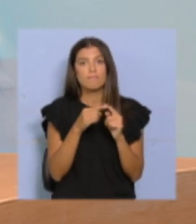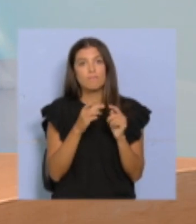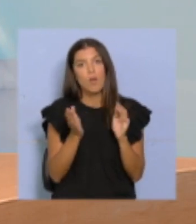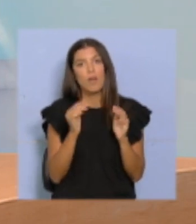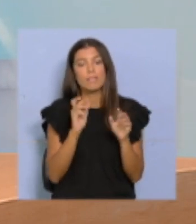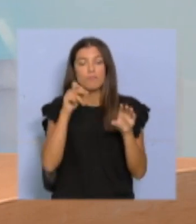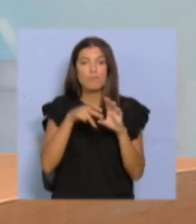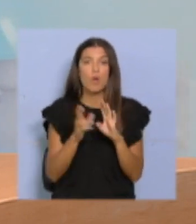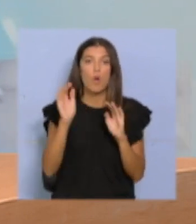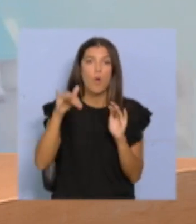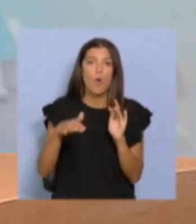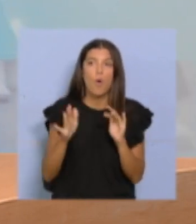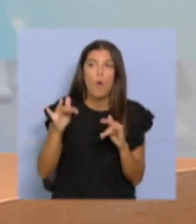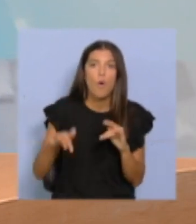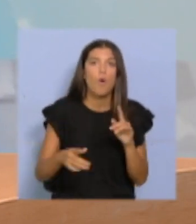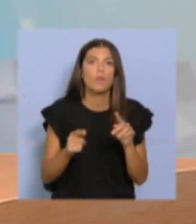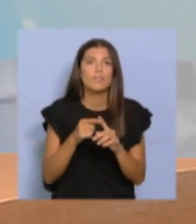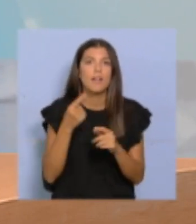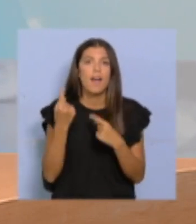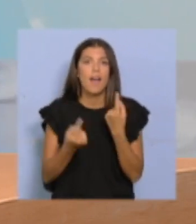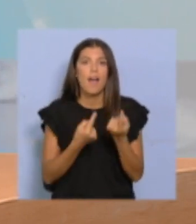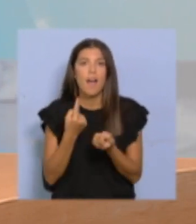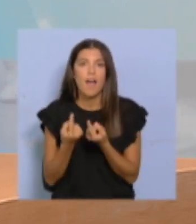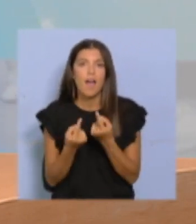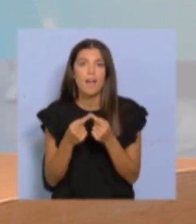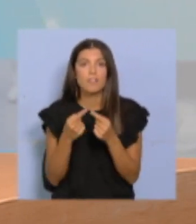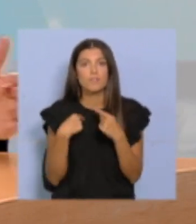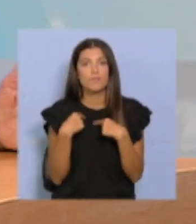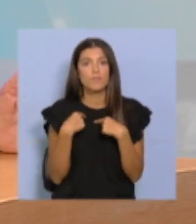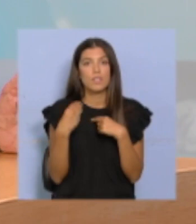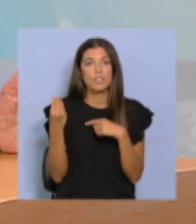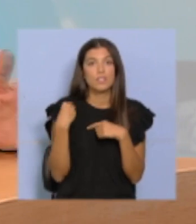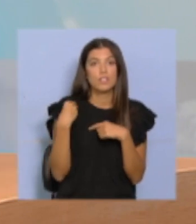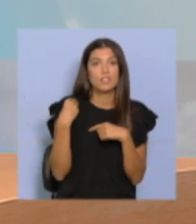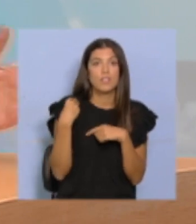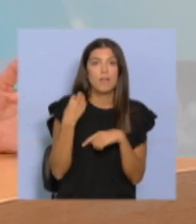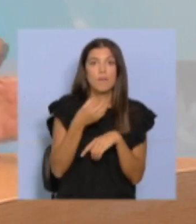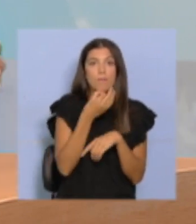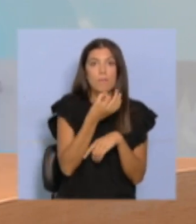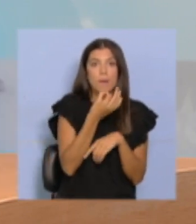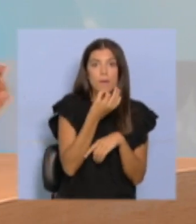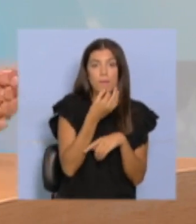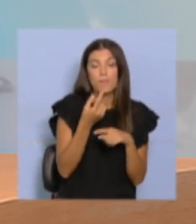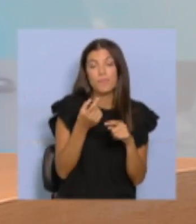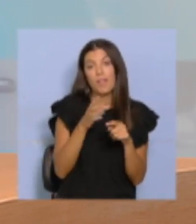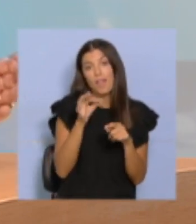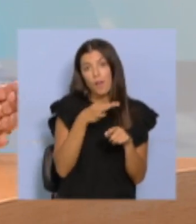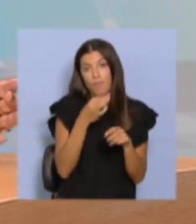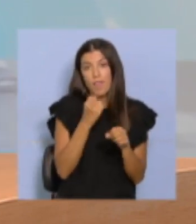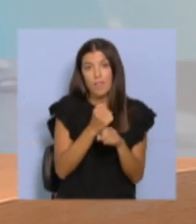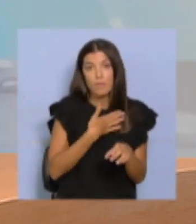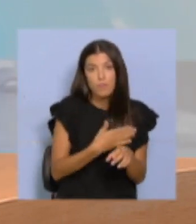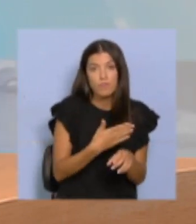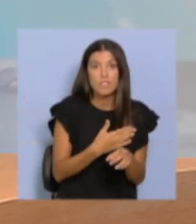nós muitas vezes somos remetidos para o papel de papagaios, portanto os outros já disseram, vamos acreditar que os outros disseram mais ou menos